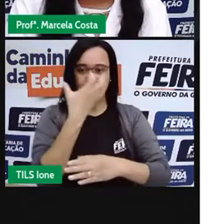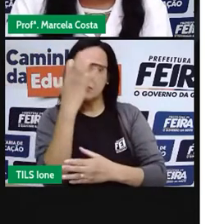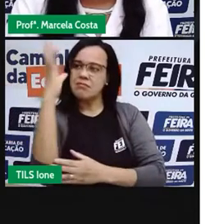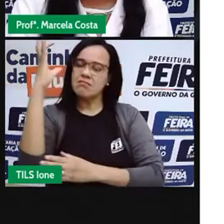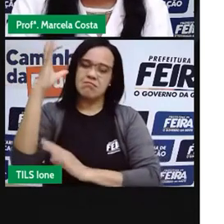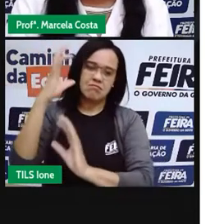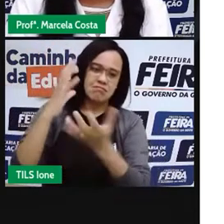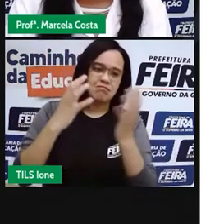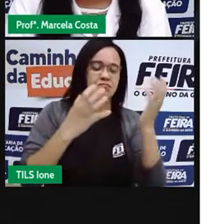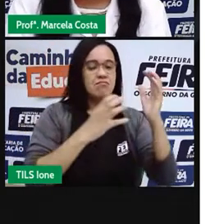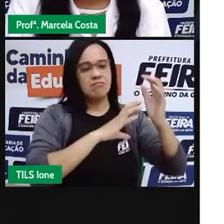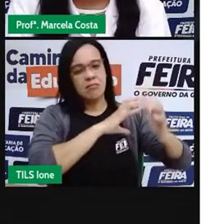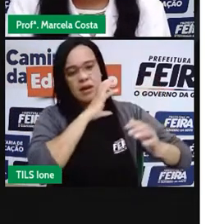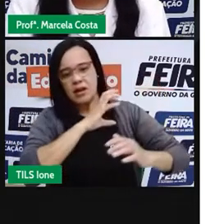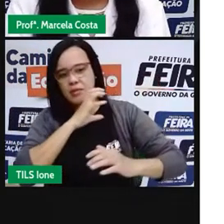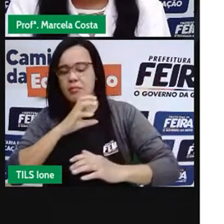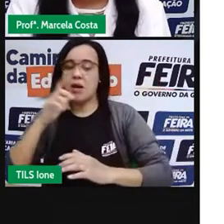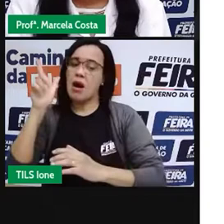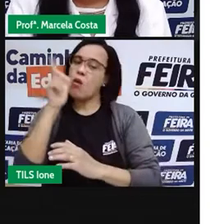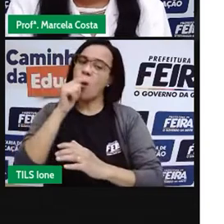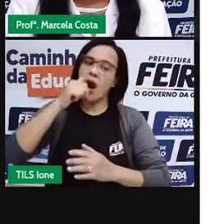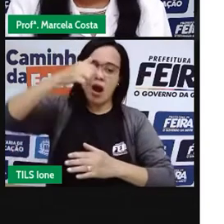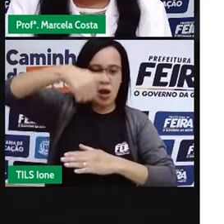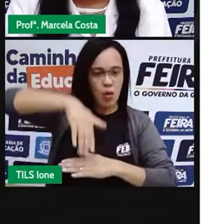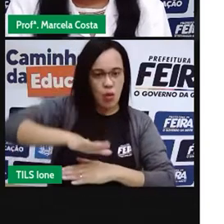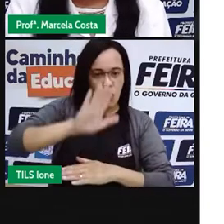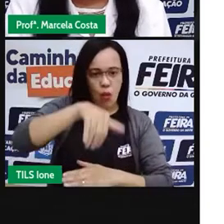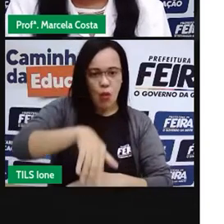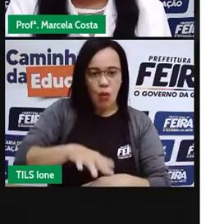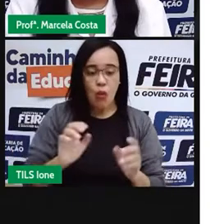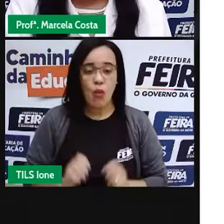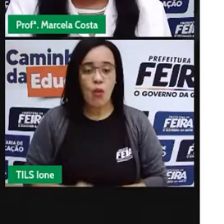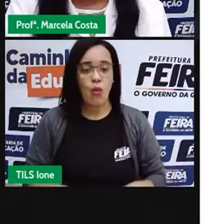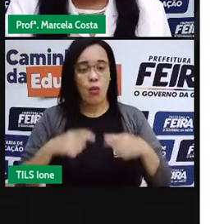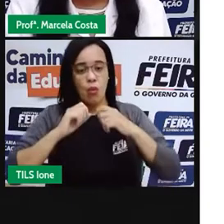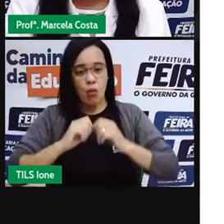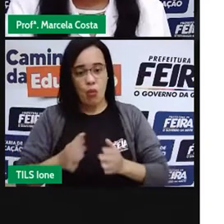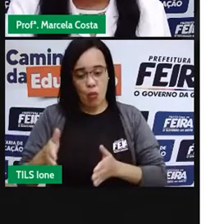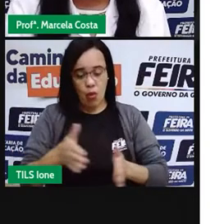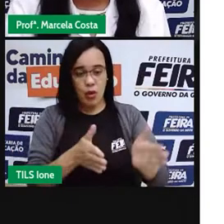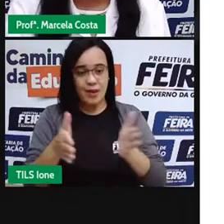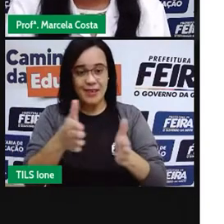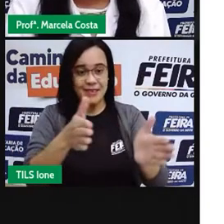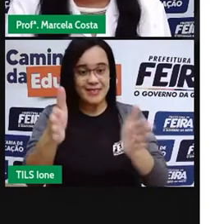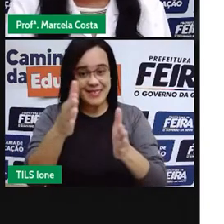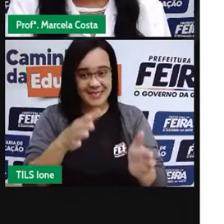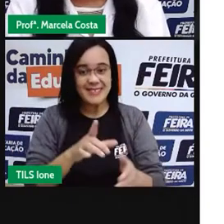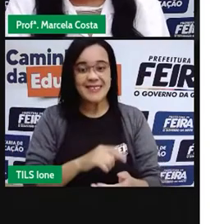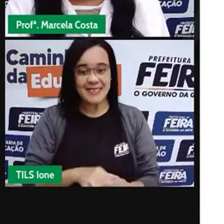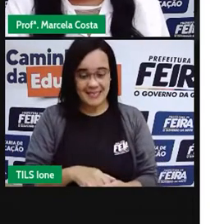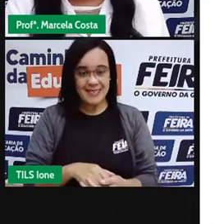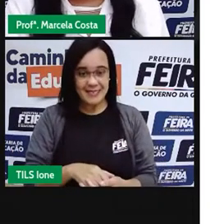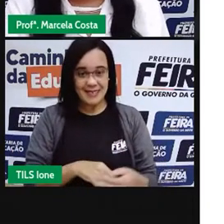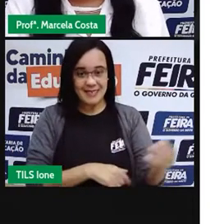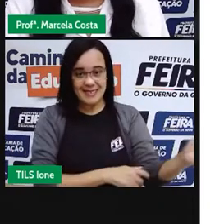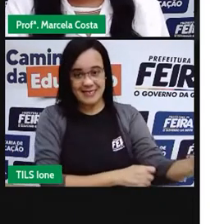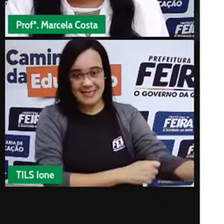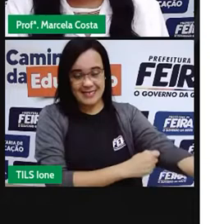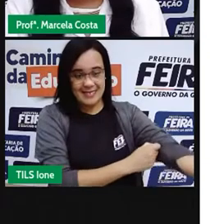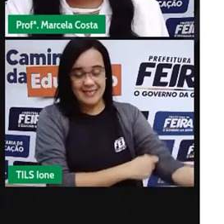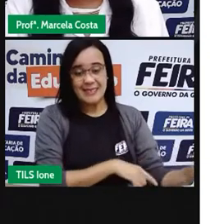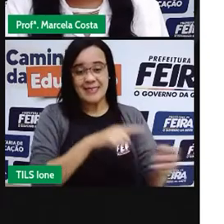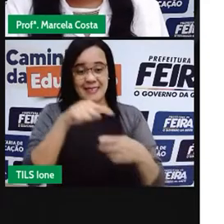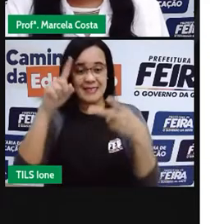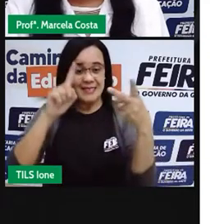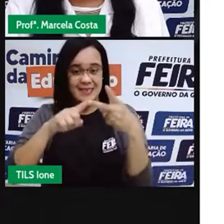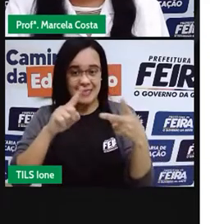um animal, um rio, uma floresta. Na história Branca